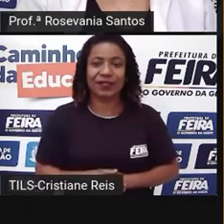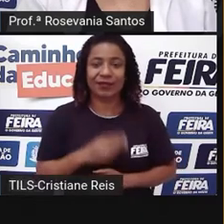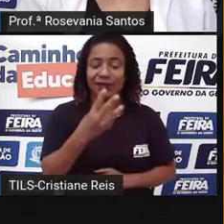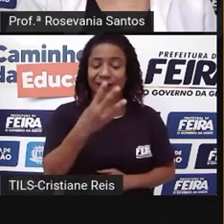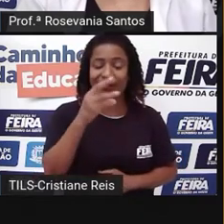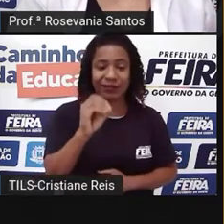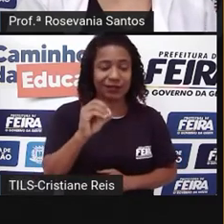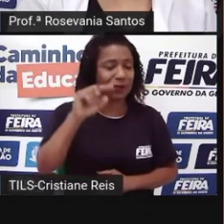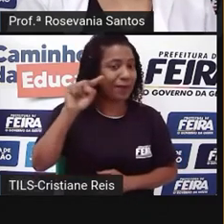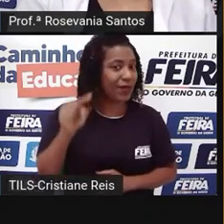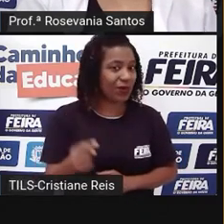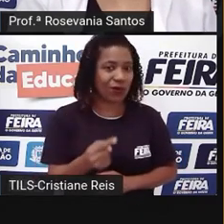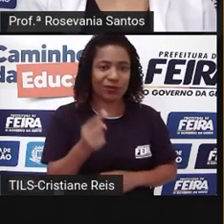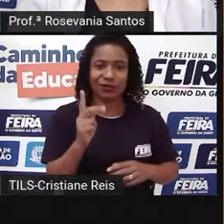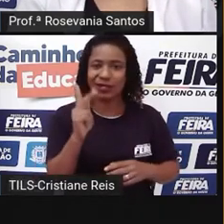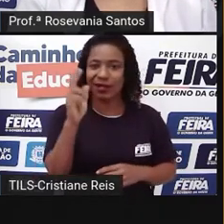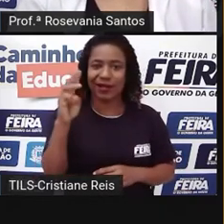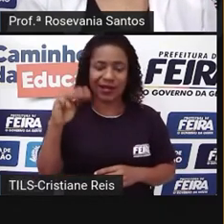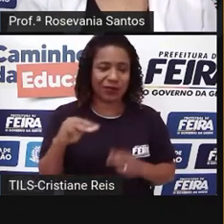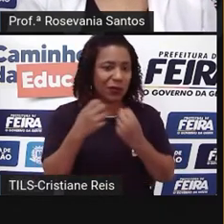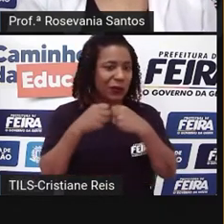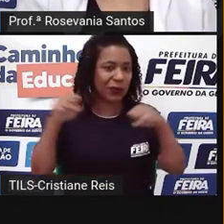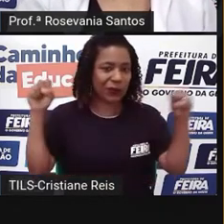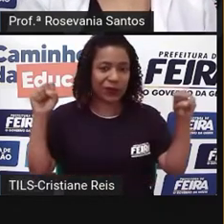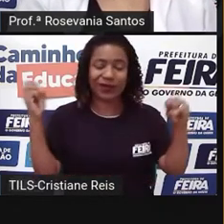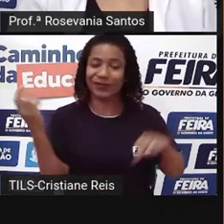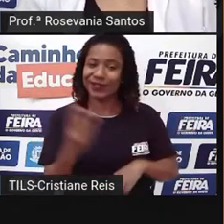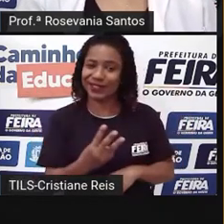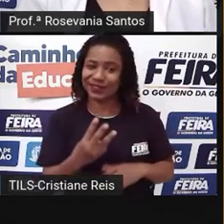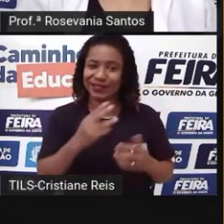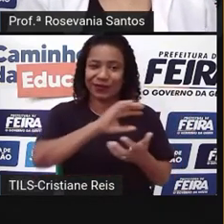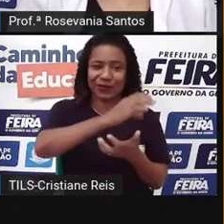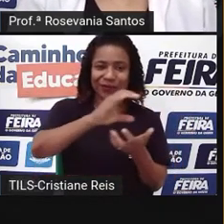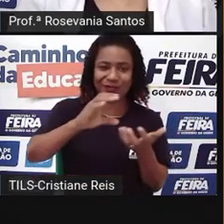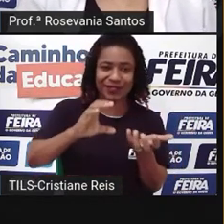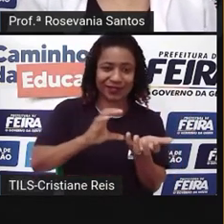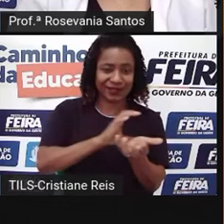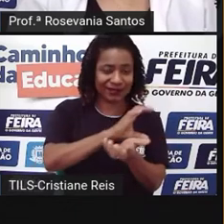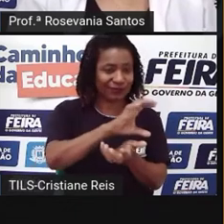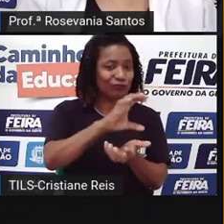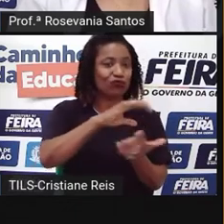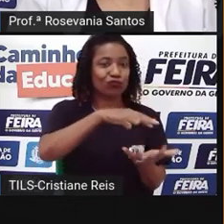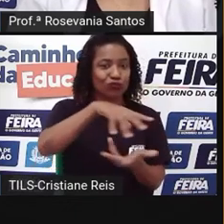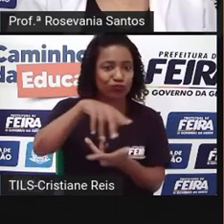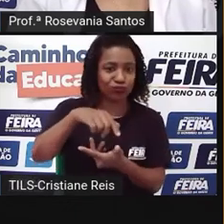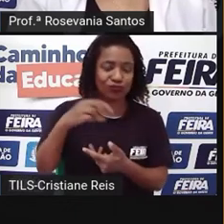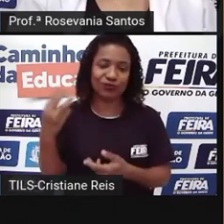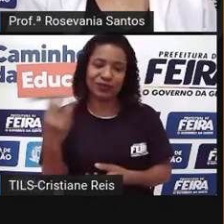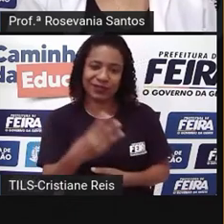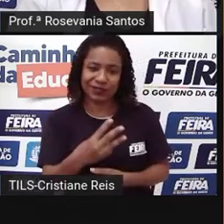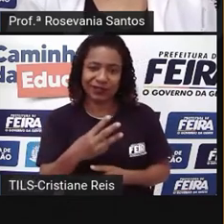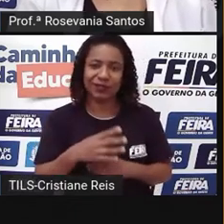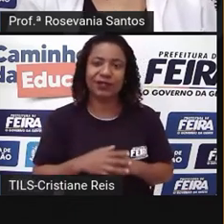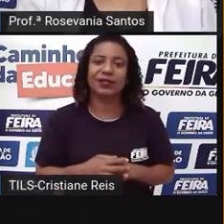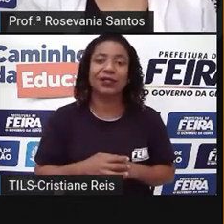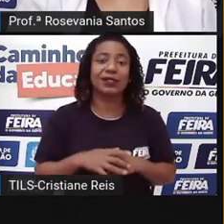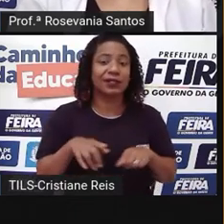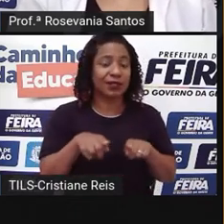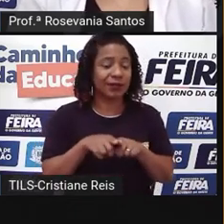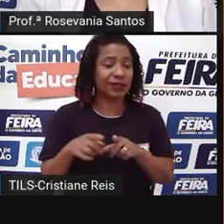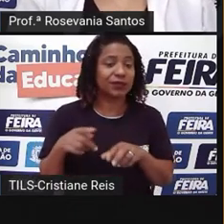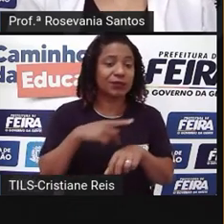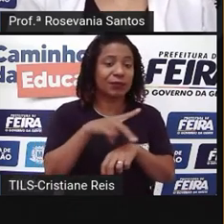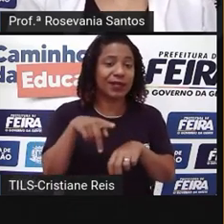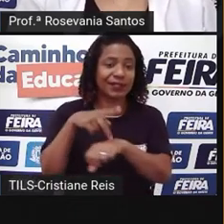quilômetros quadrados, é o nosso terceiro maior continente, como eu já disse antes. A gente tem, né, a divisão política 54